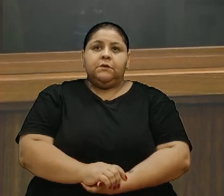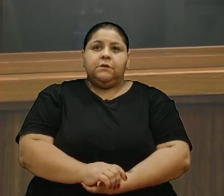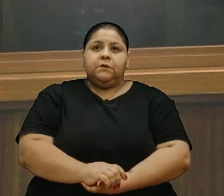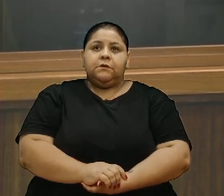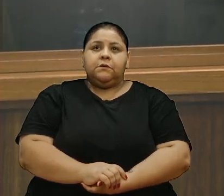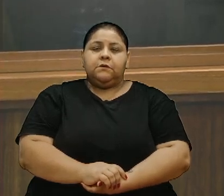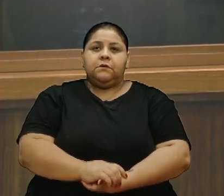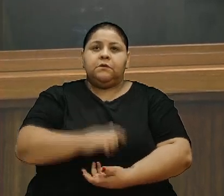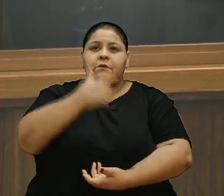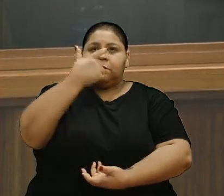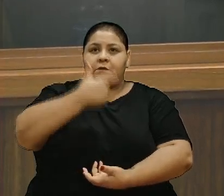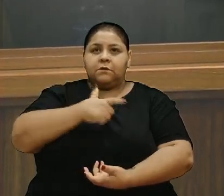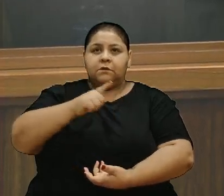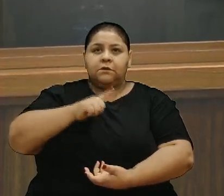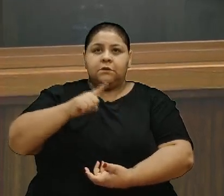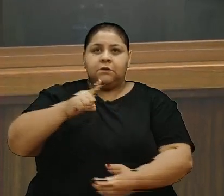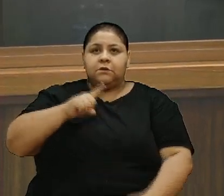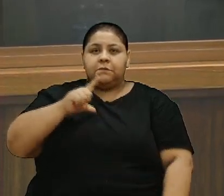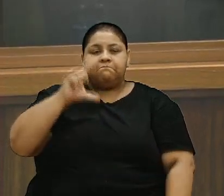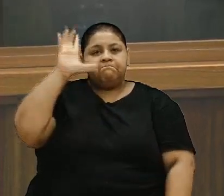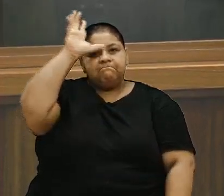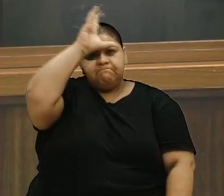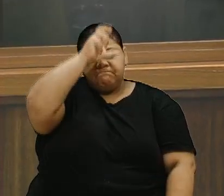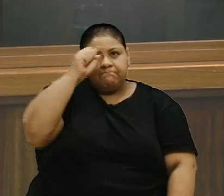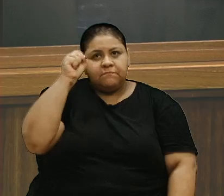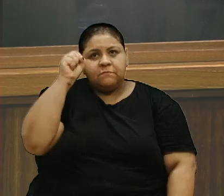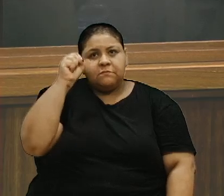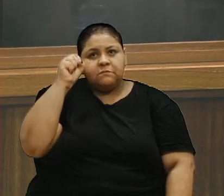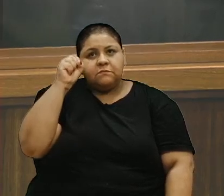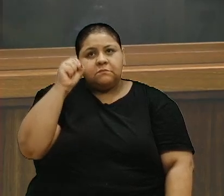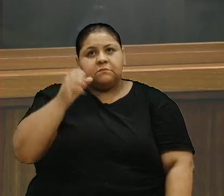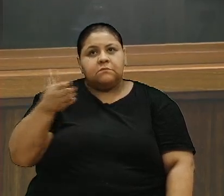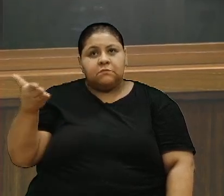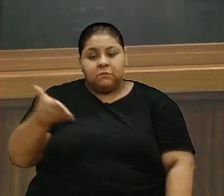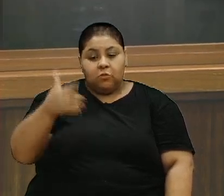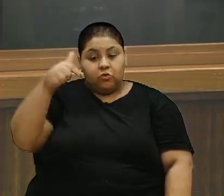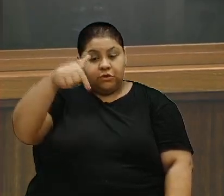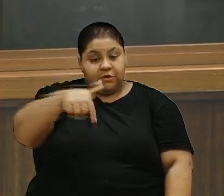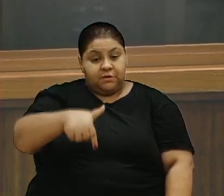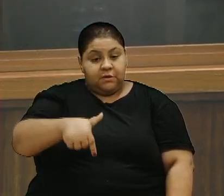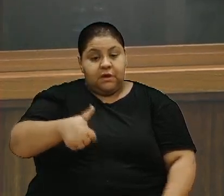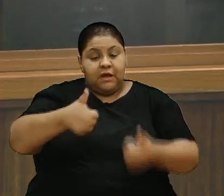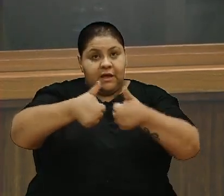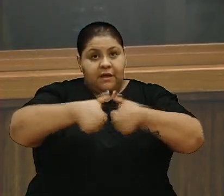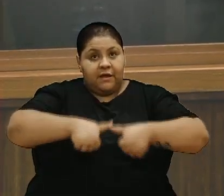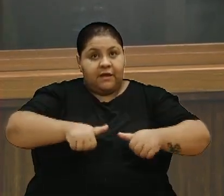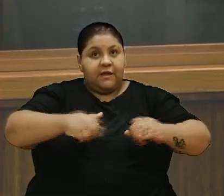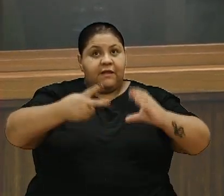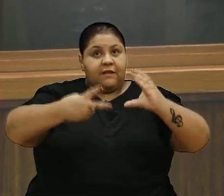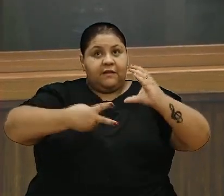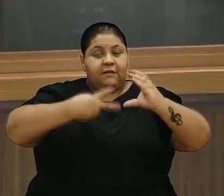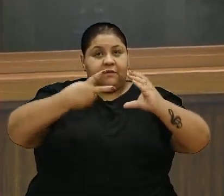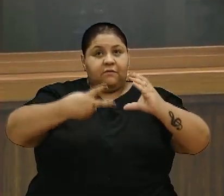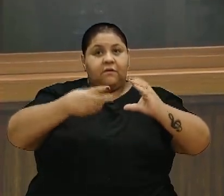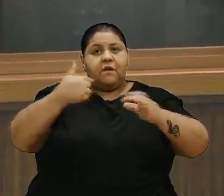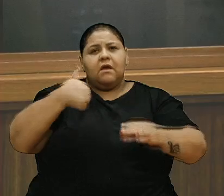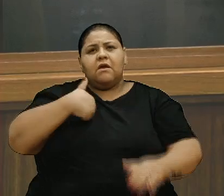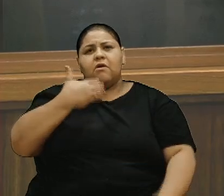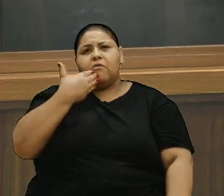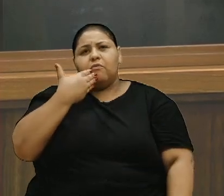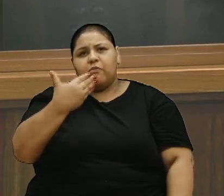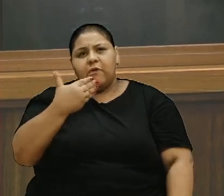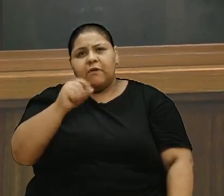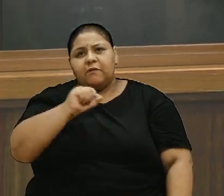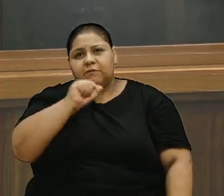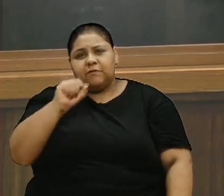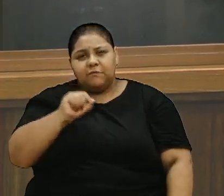Eu acho que tem que se aprender a estar na Câmara, aqui e ali também. Então, eu peço que quem